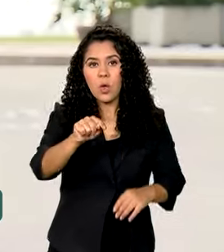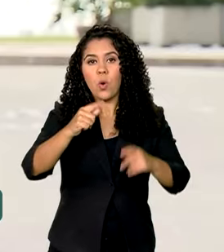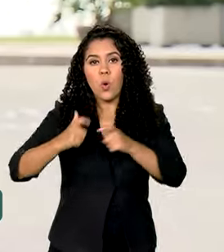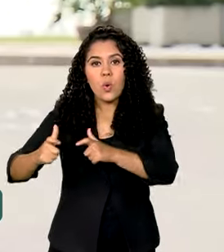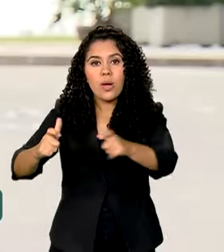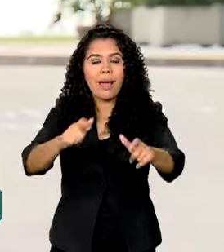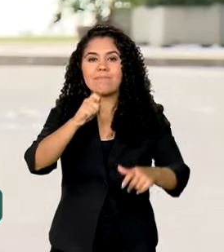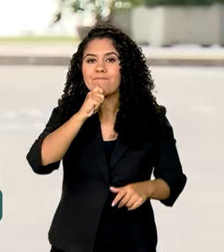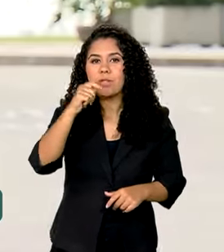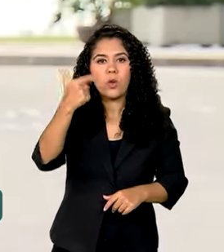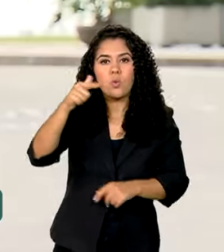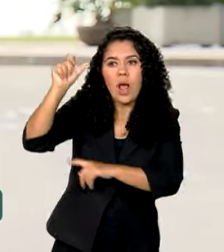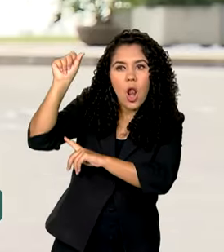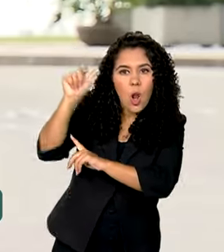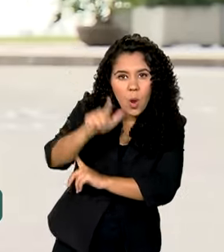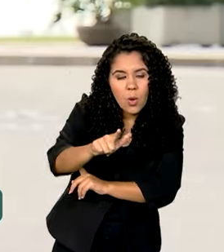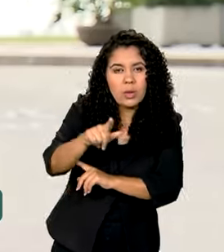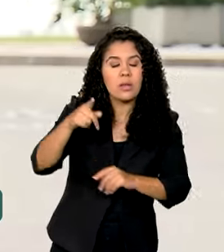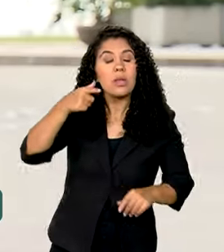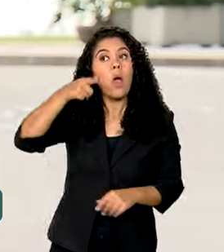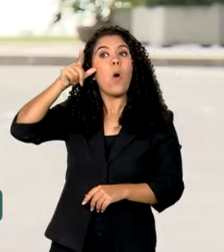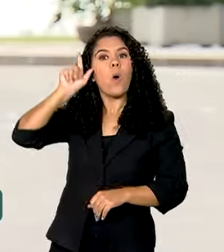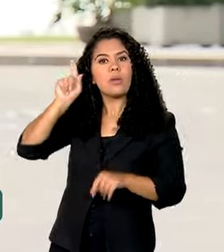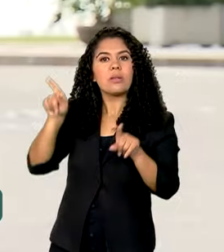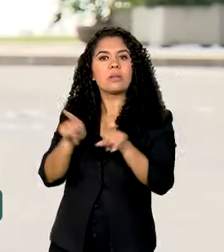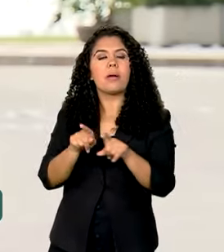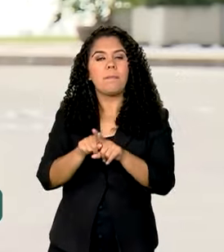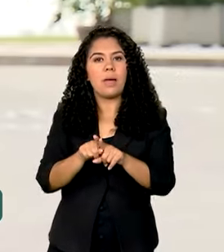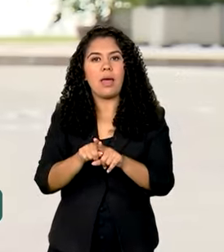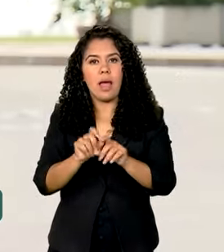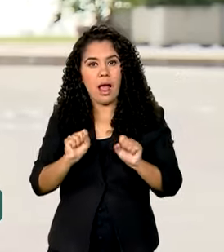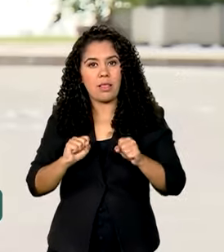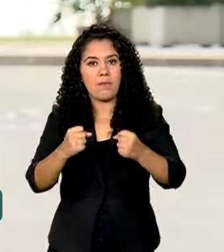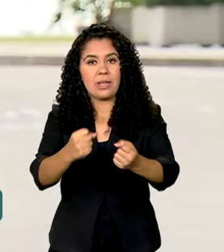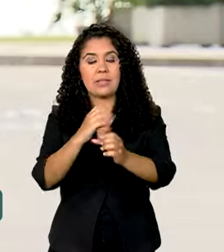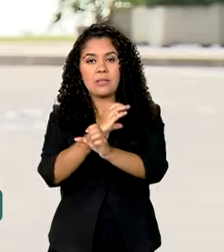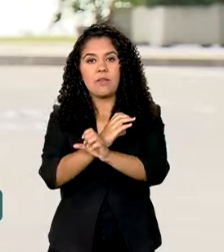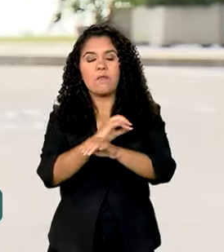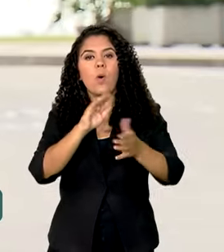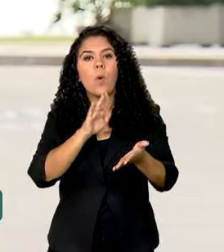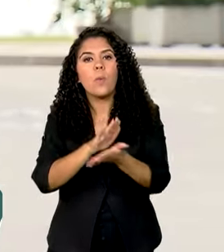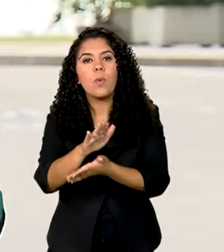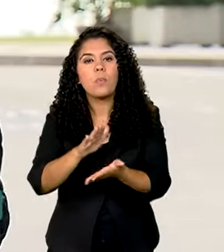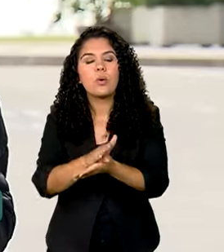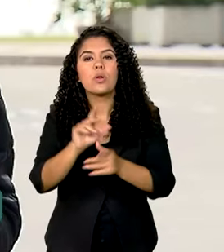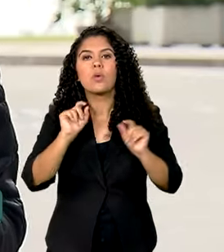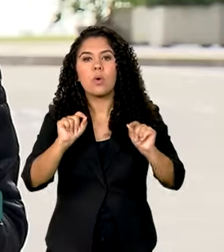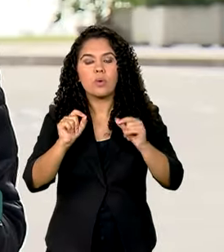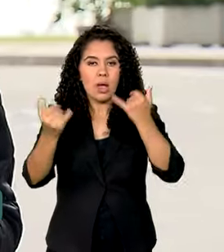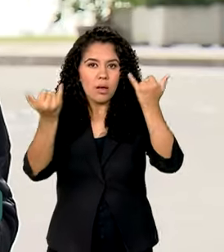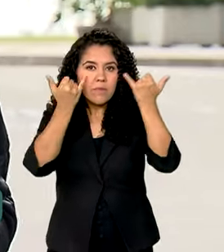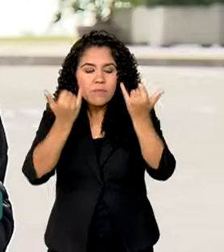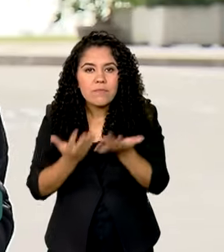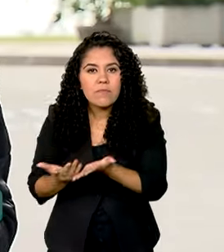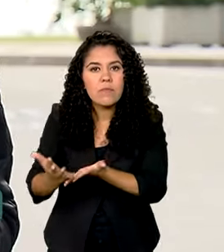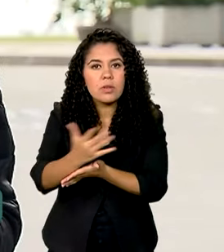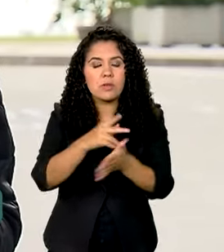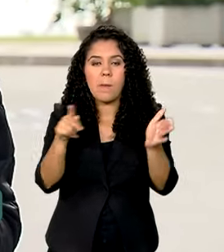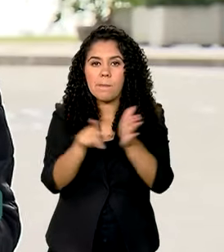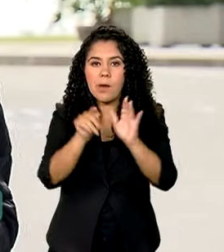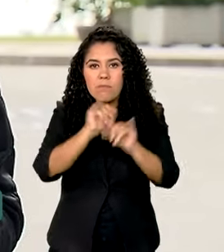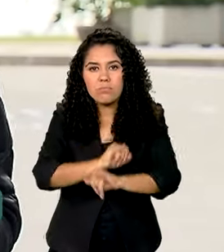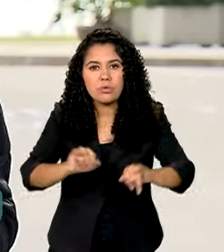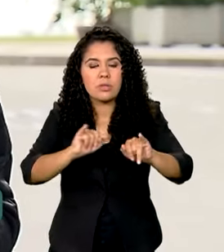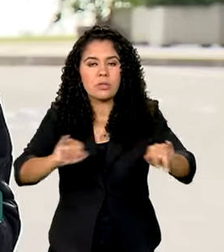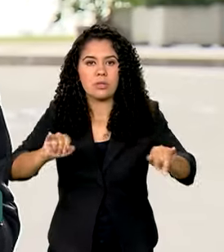elétrica. E até ontem a Defesa Civil publicava dois boletins diários com esse balanço da situação aqui no Rio Grande do